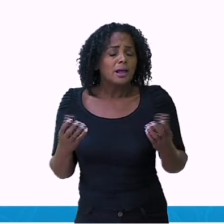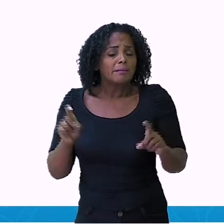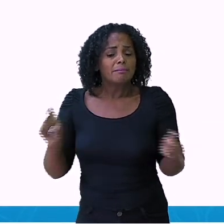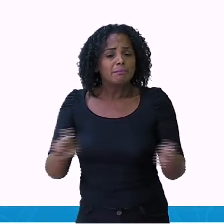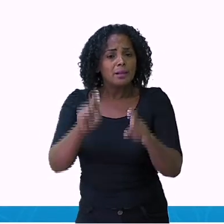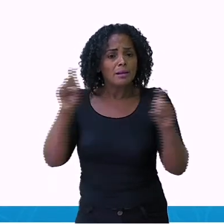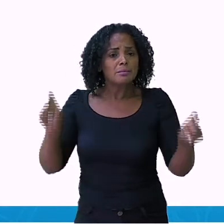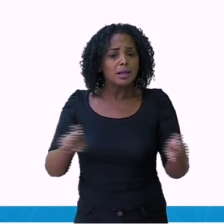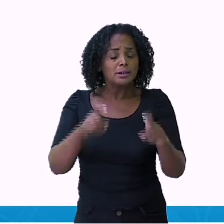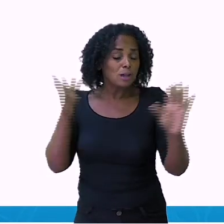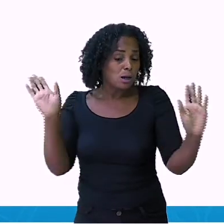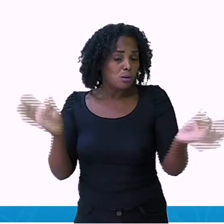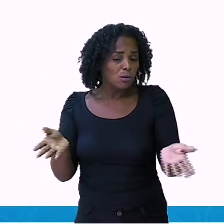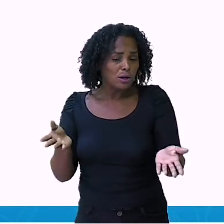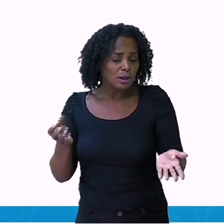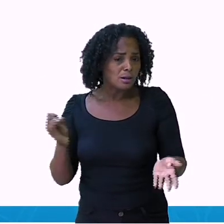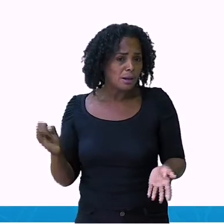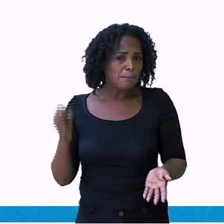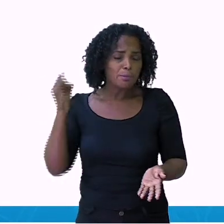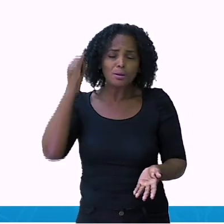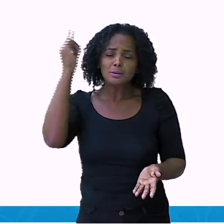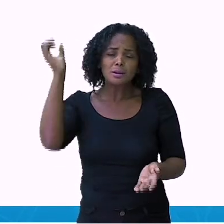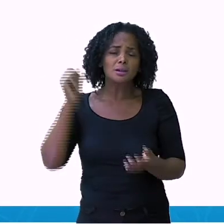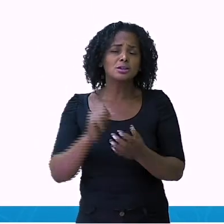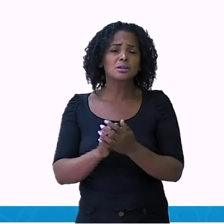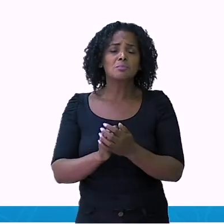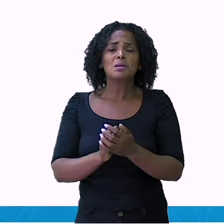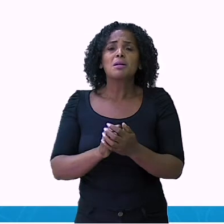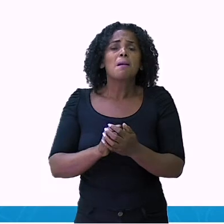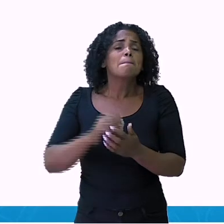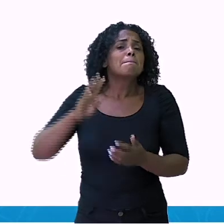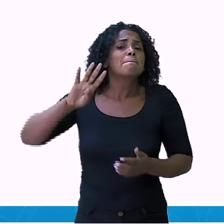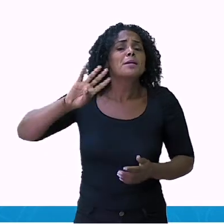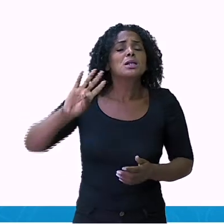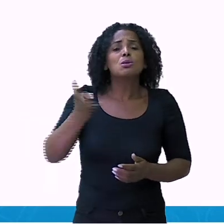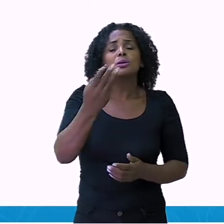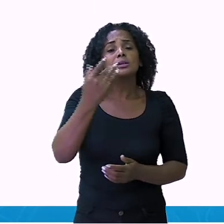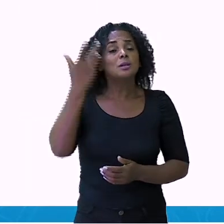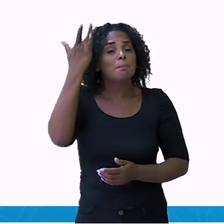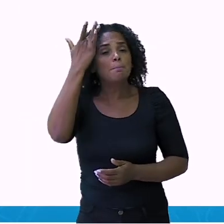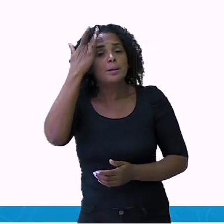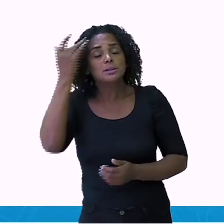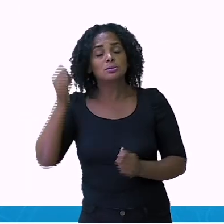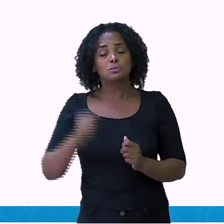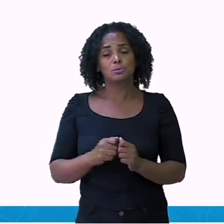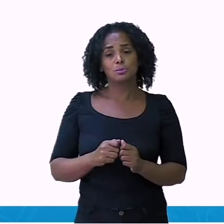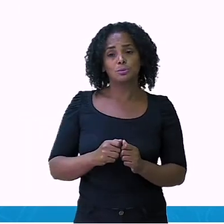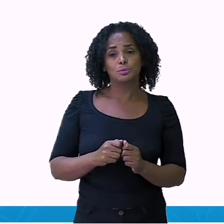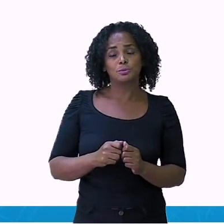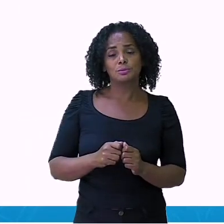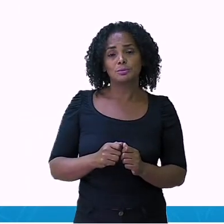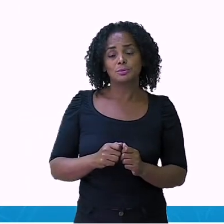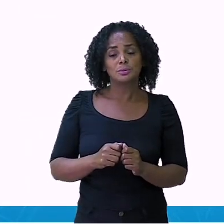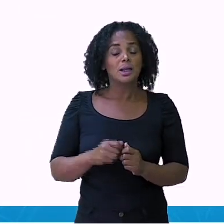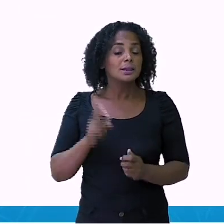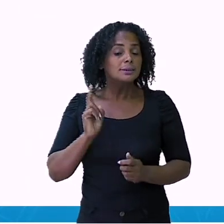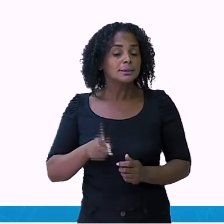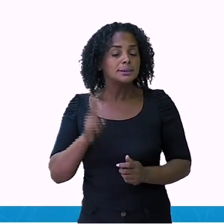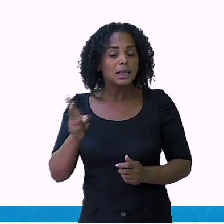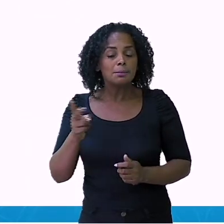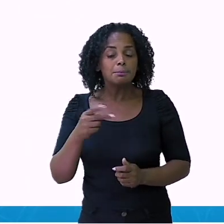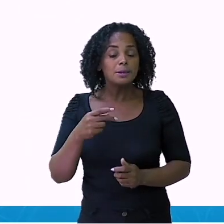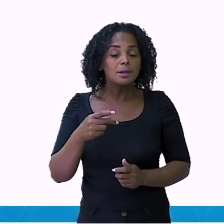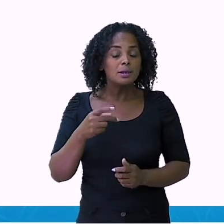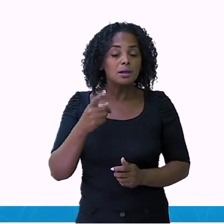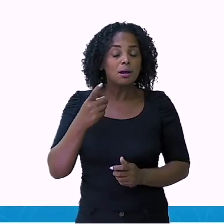mundo e faz parte da rotina de bilhões de pessoas. Se tornou hábito recorrer à